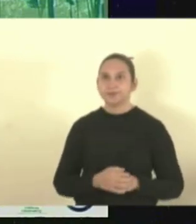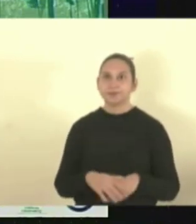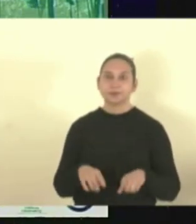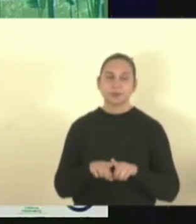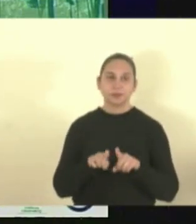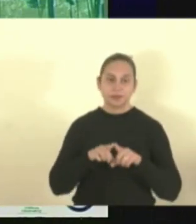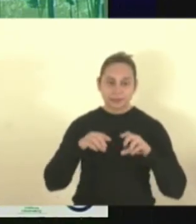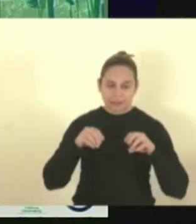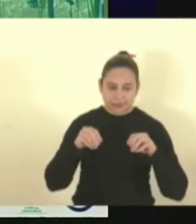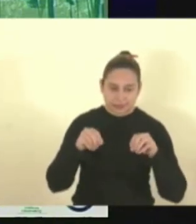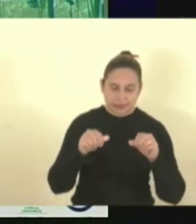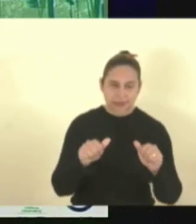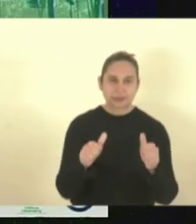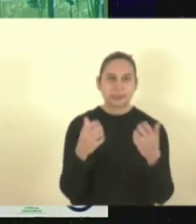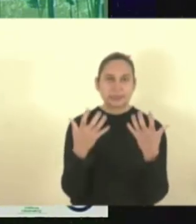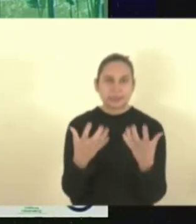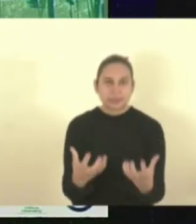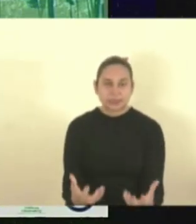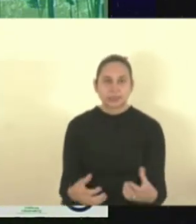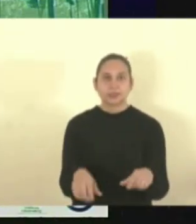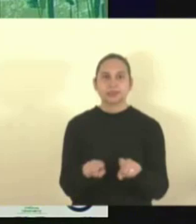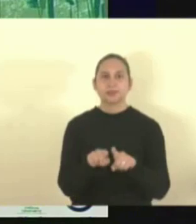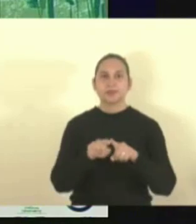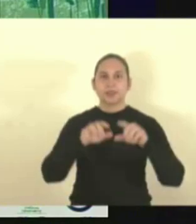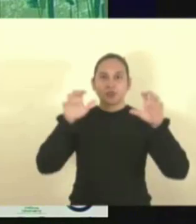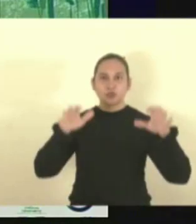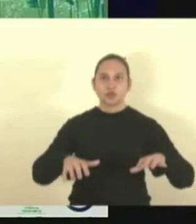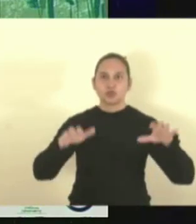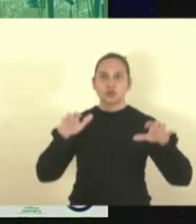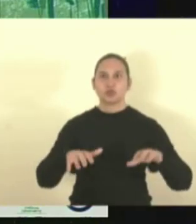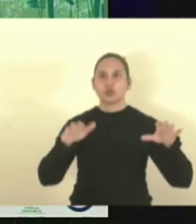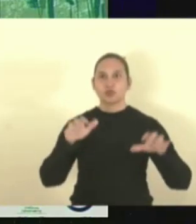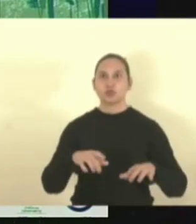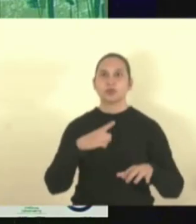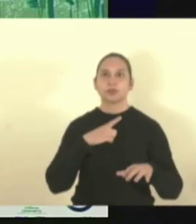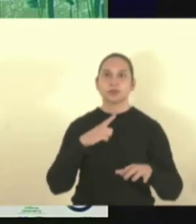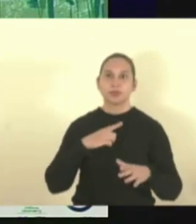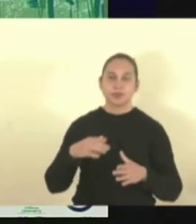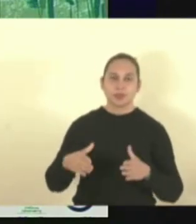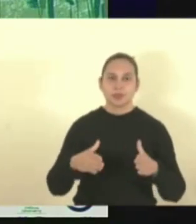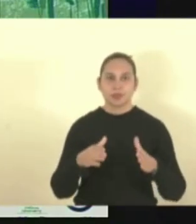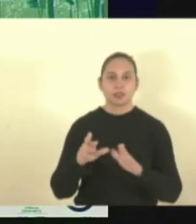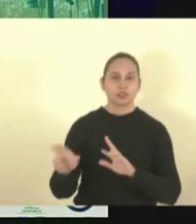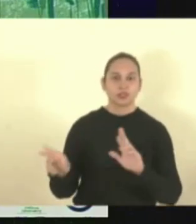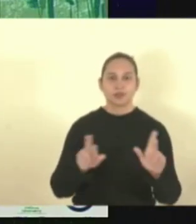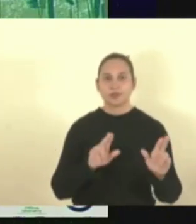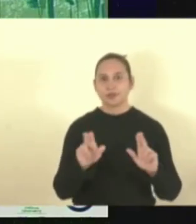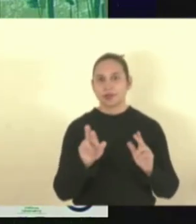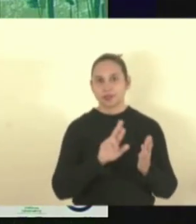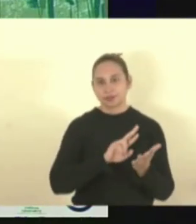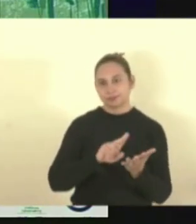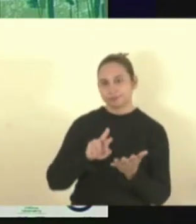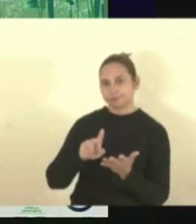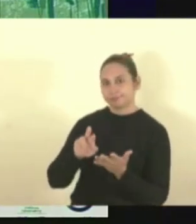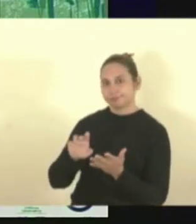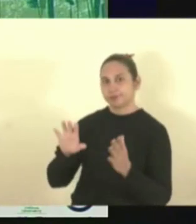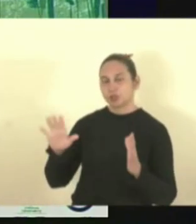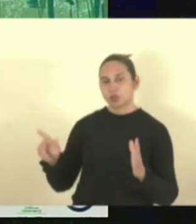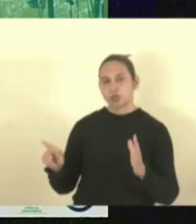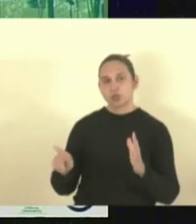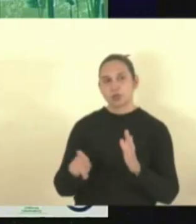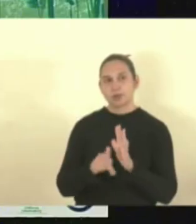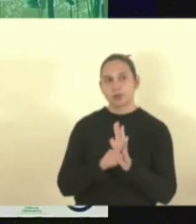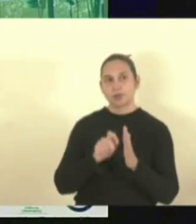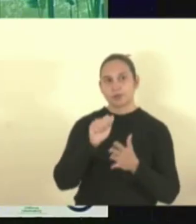das tempestades, né, proporcionam corredores para a biodiversidade, interconectando os sistemas da Mata Atlântica, no caso aqui do